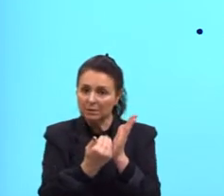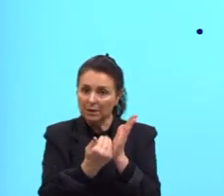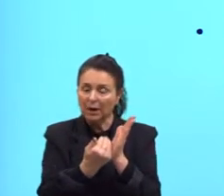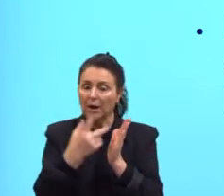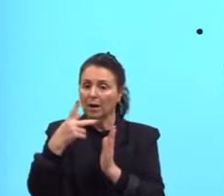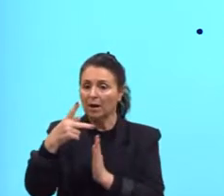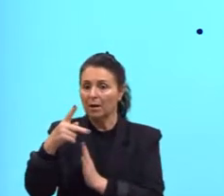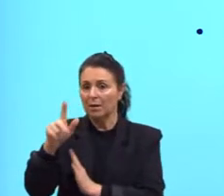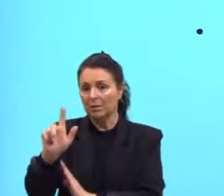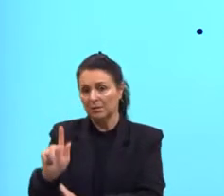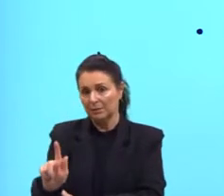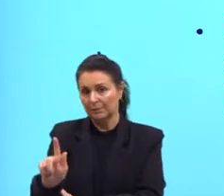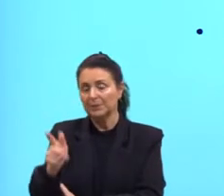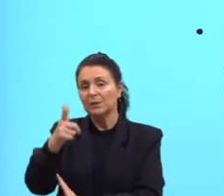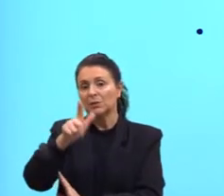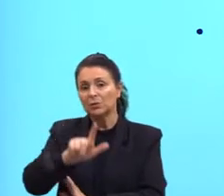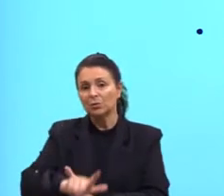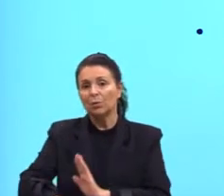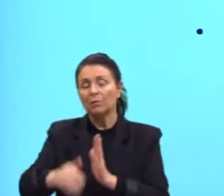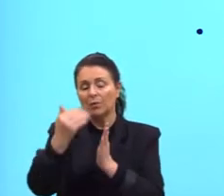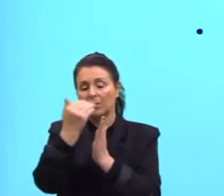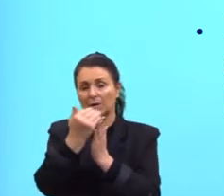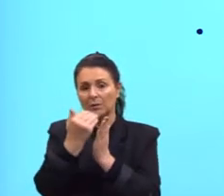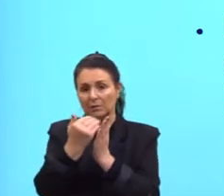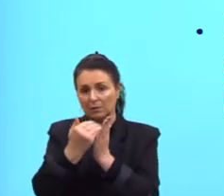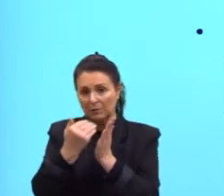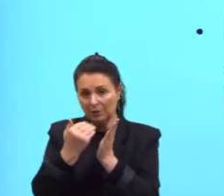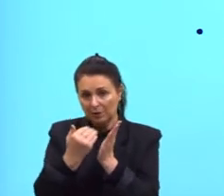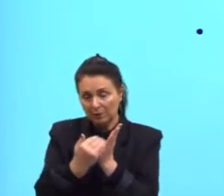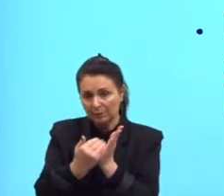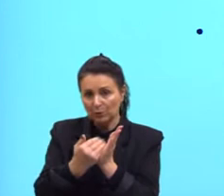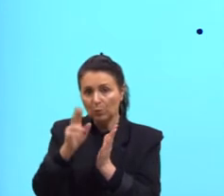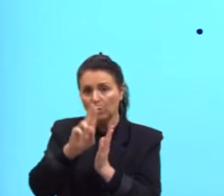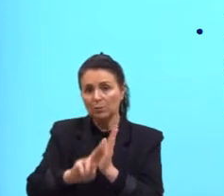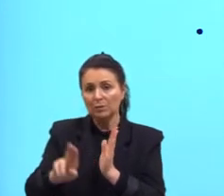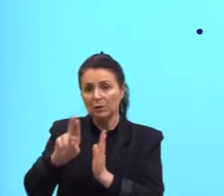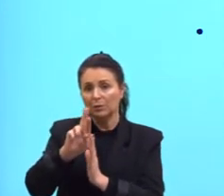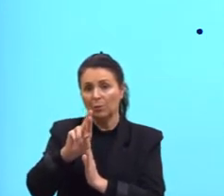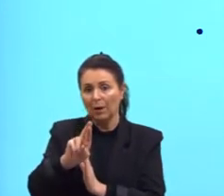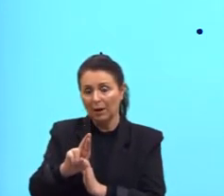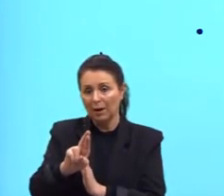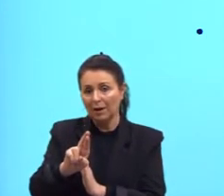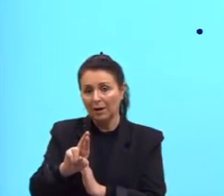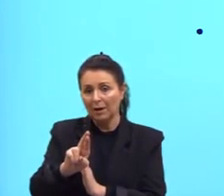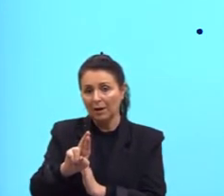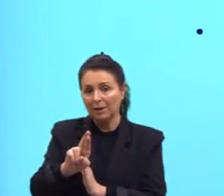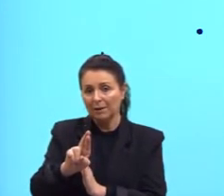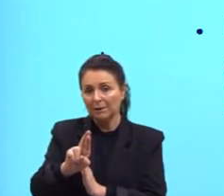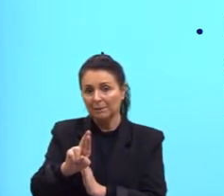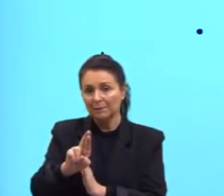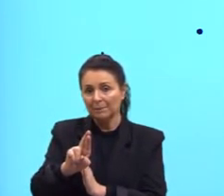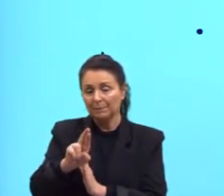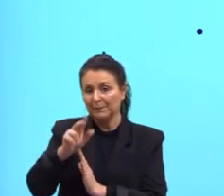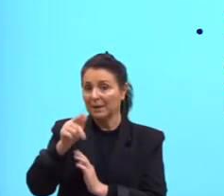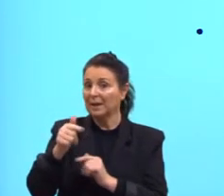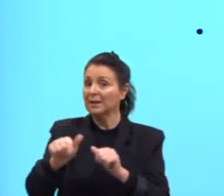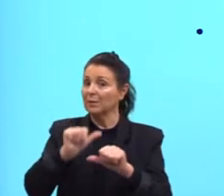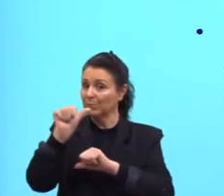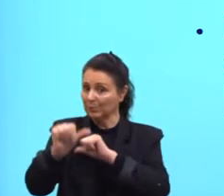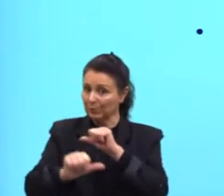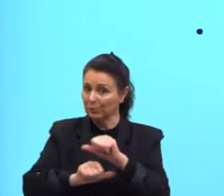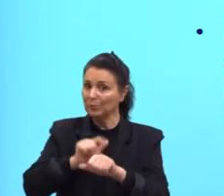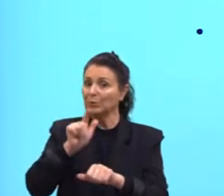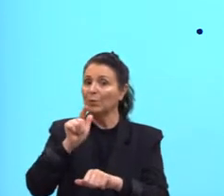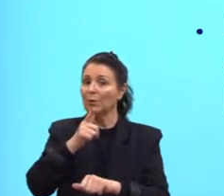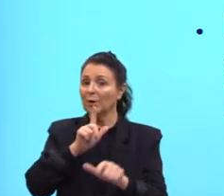nossa PG e novamente classificamos de acordo com a razão né mas aqui a nossa razão então